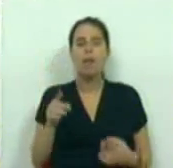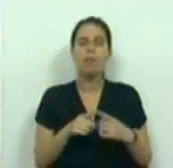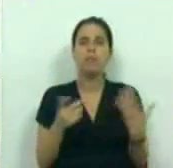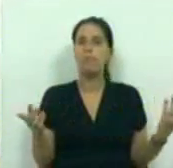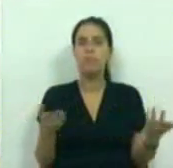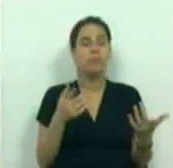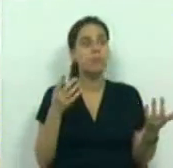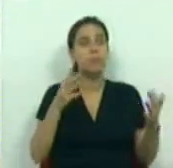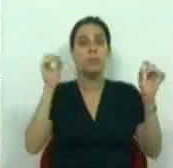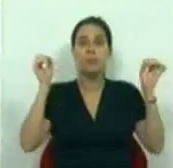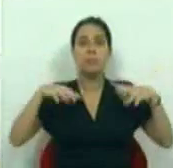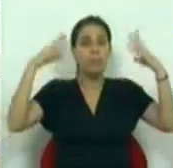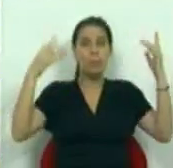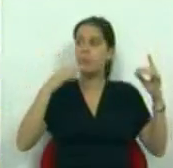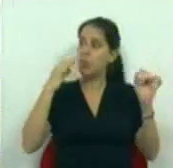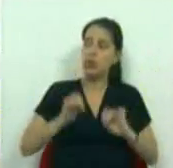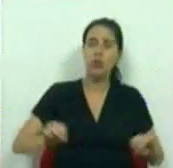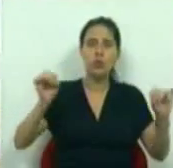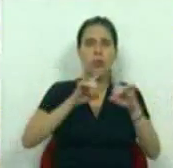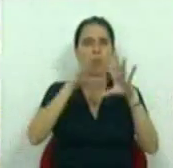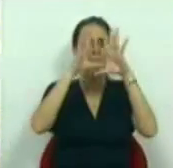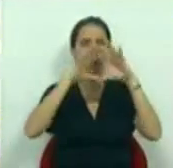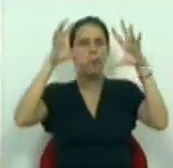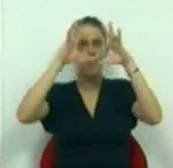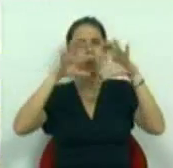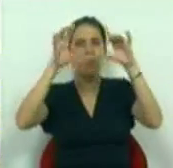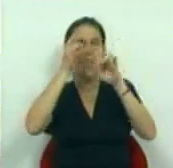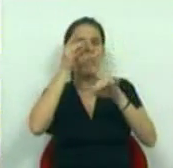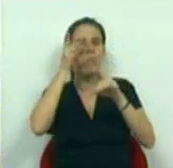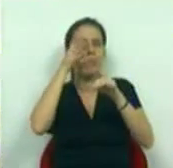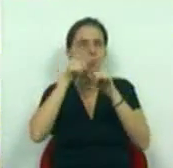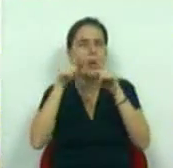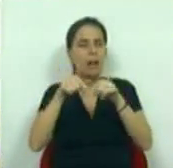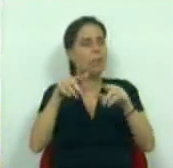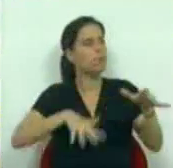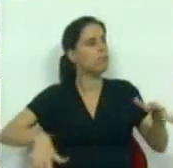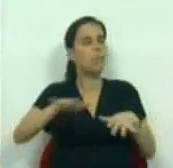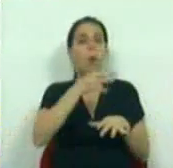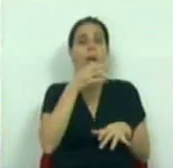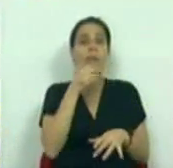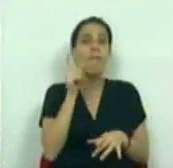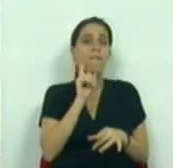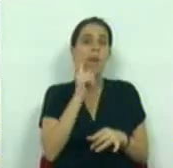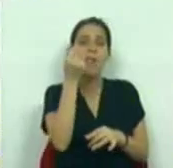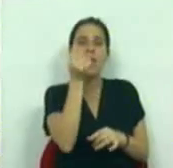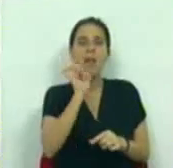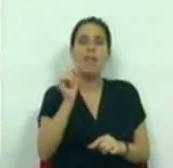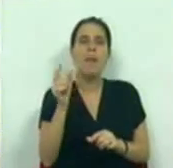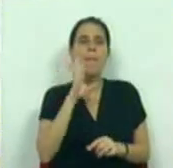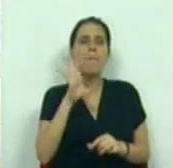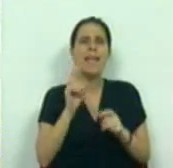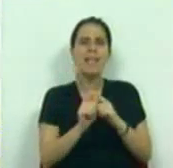de forma misteriosa neste debate. Há um nevoeiro que se encerra nesta Câmara quando nós falamos sobre os fundos de pensões,